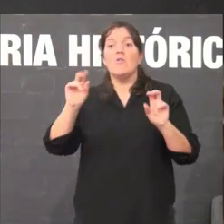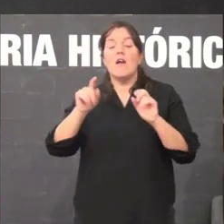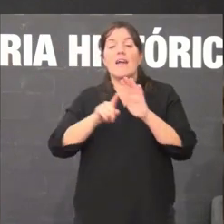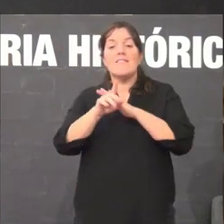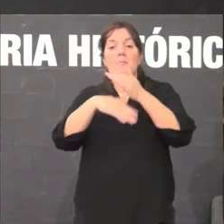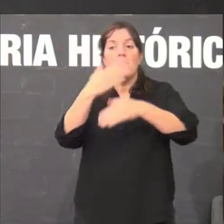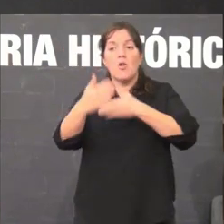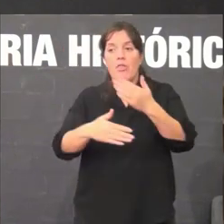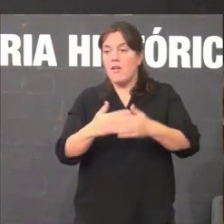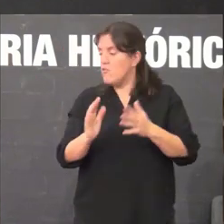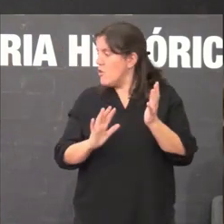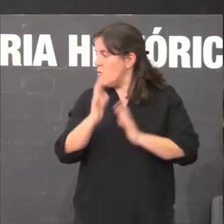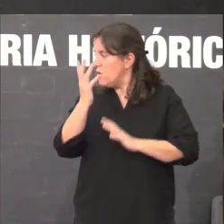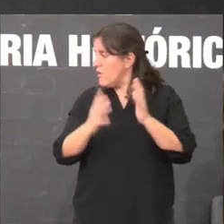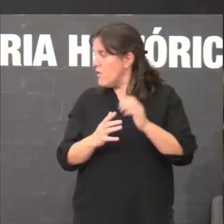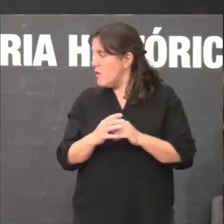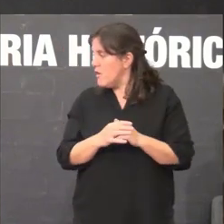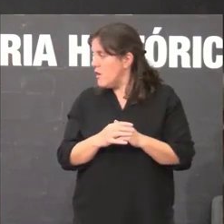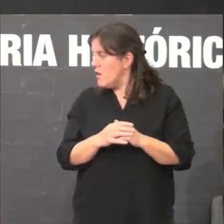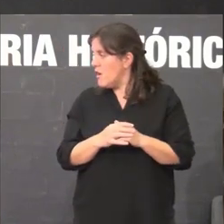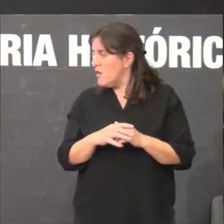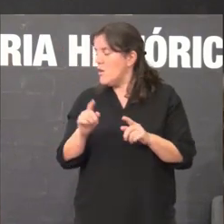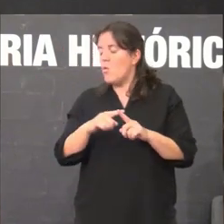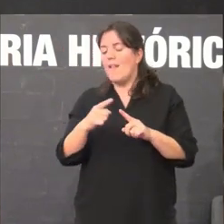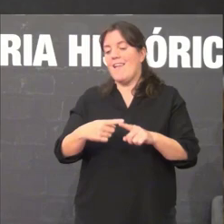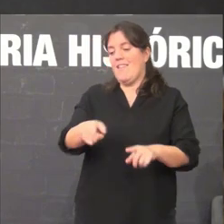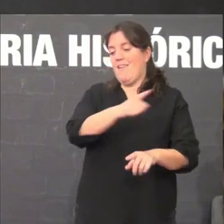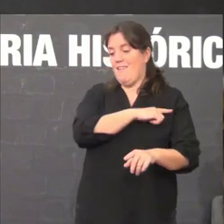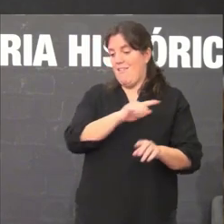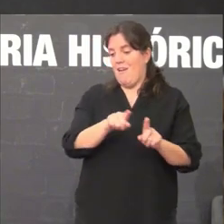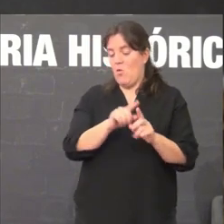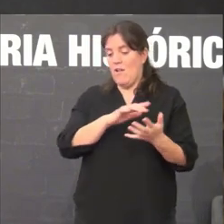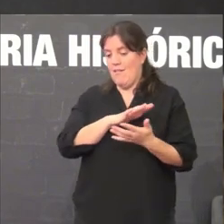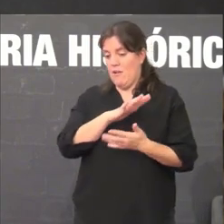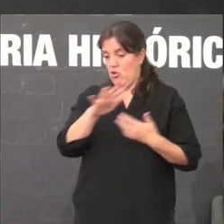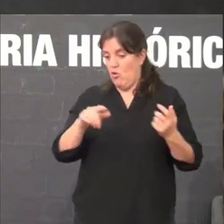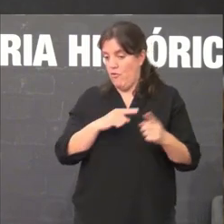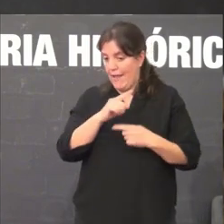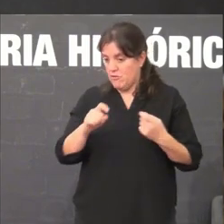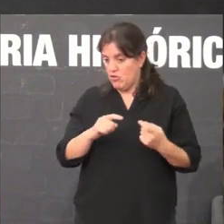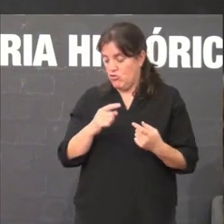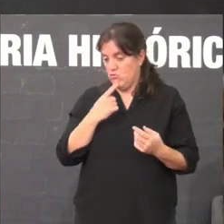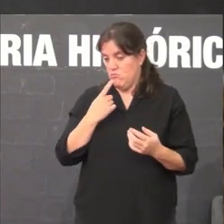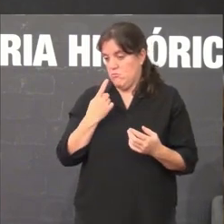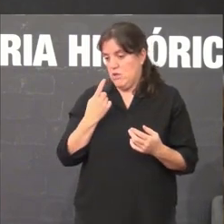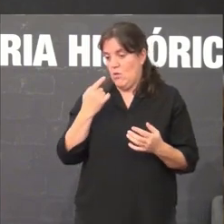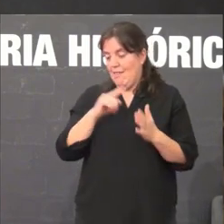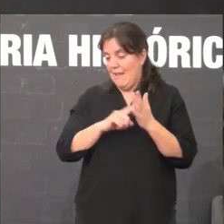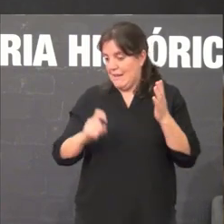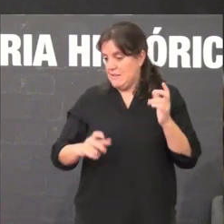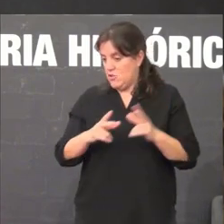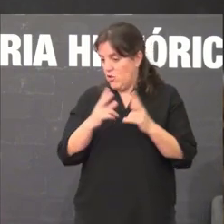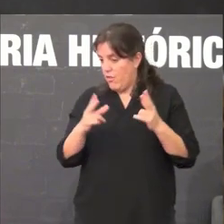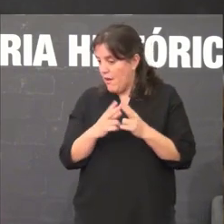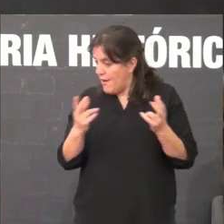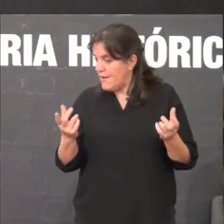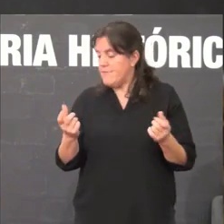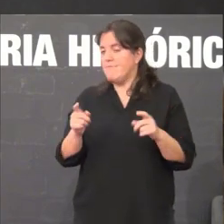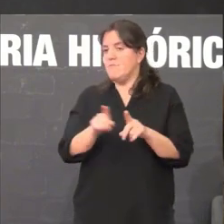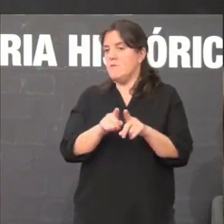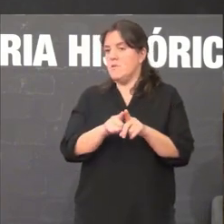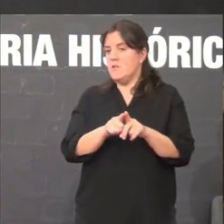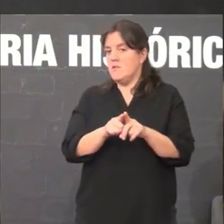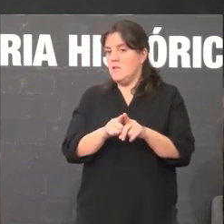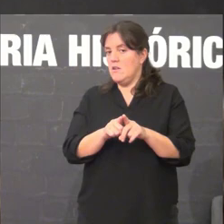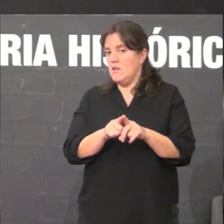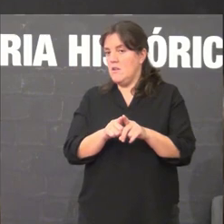um perigoso período de radicalidade e conflitualidade política e social, de exacerbação dos ânimos